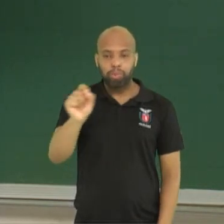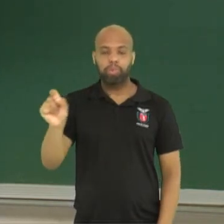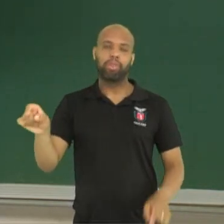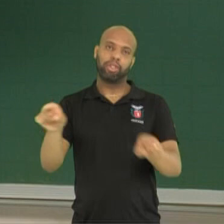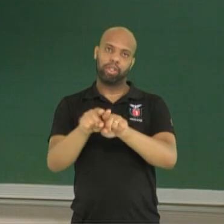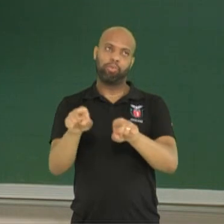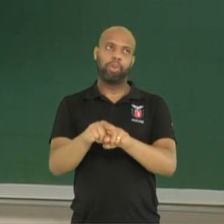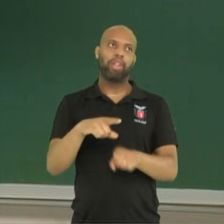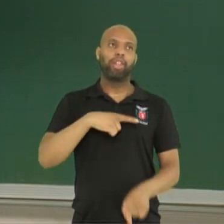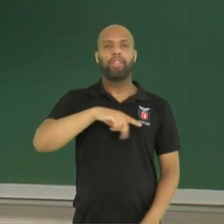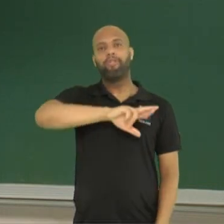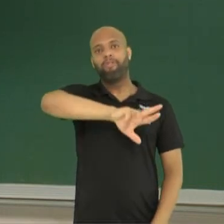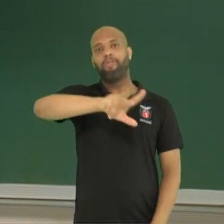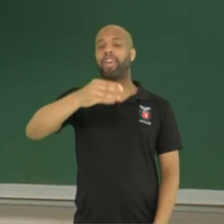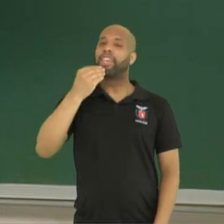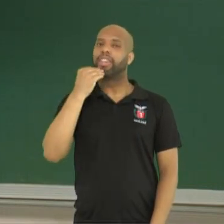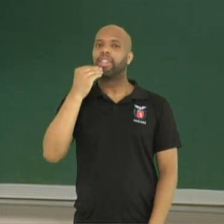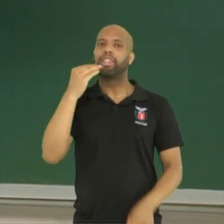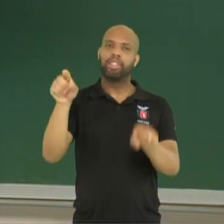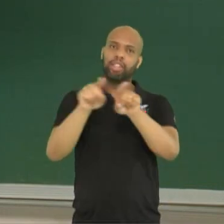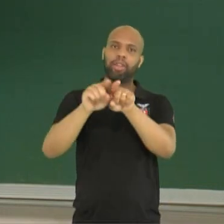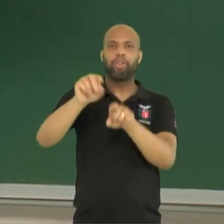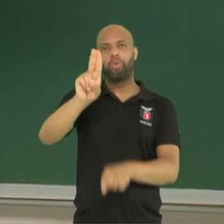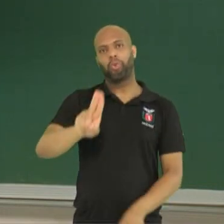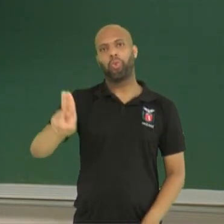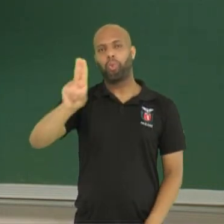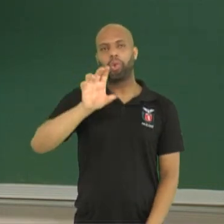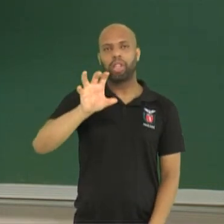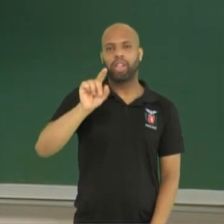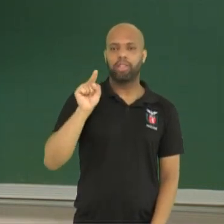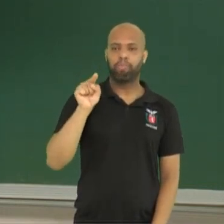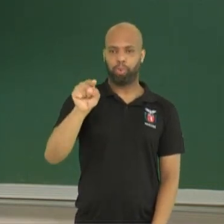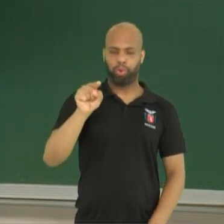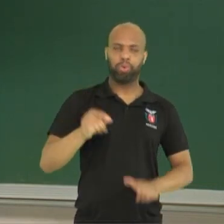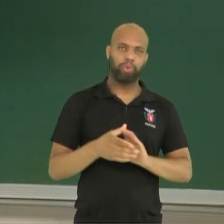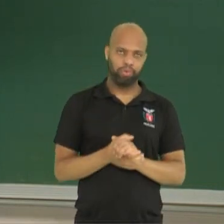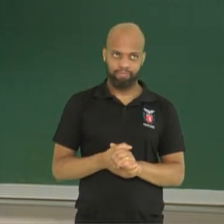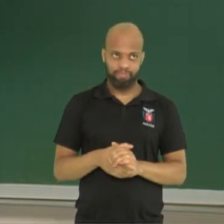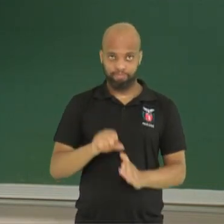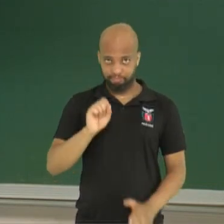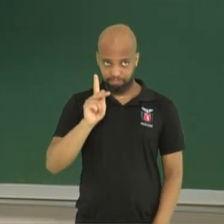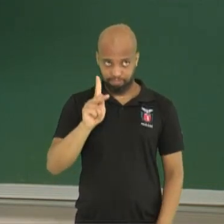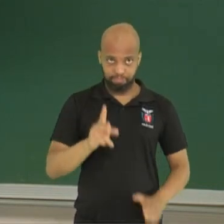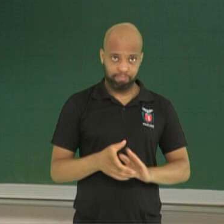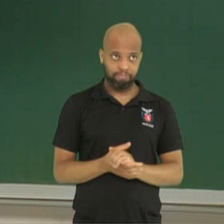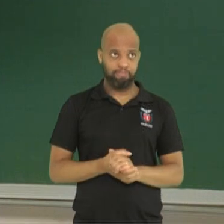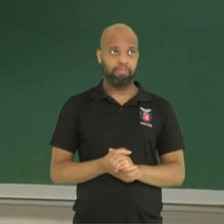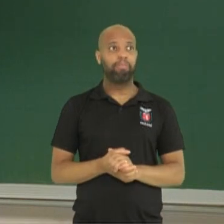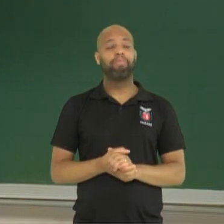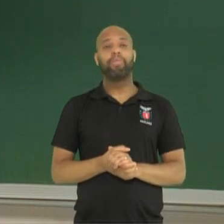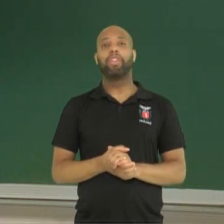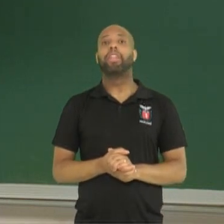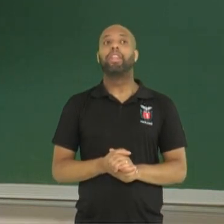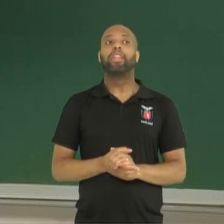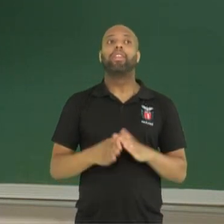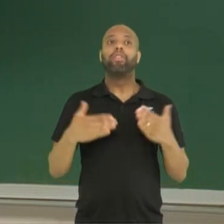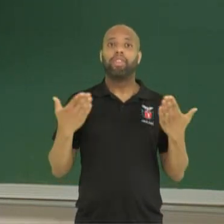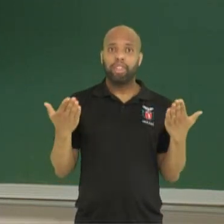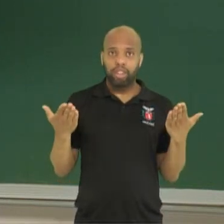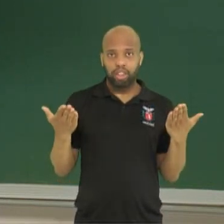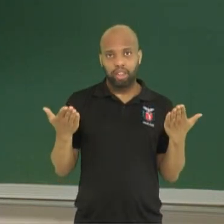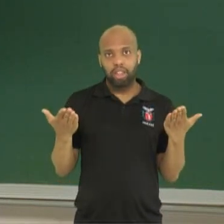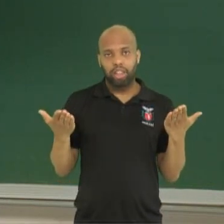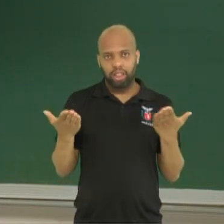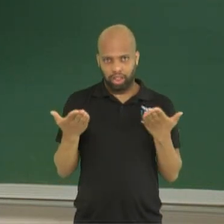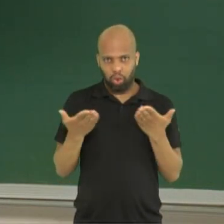Enfim, várias possibilidades para o uso deste sinal de pontuação. Legal? No nosso, daqui para frente nós